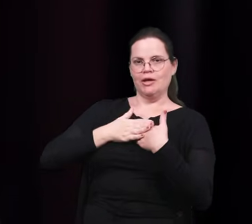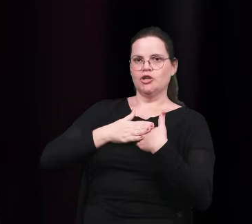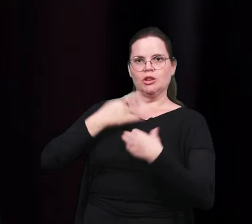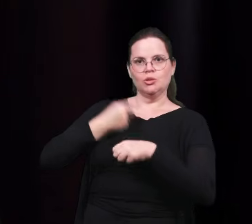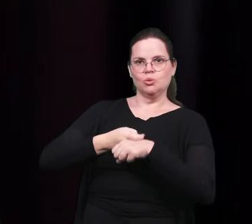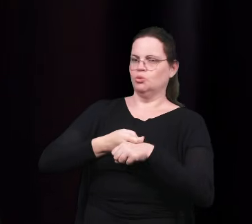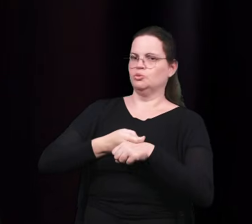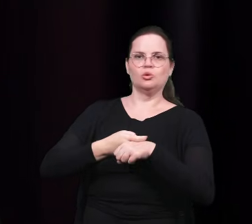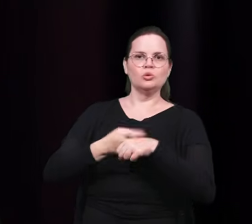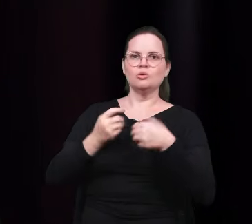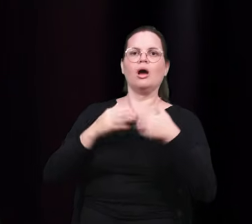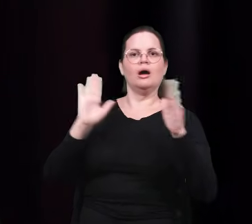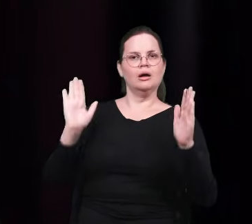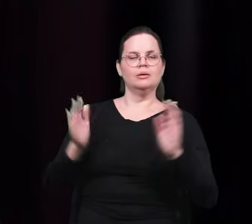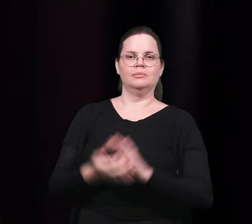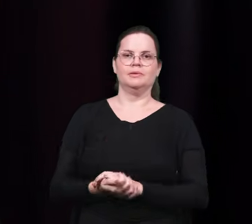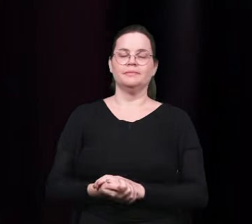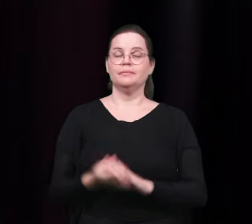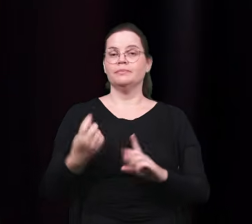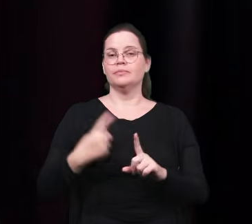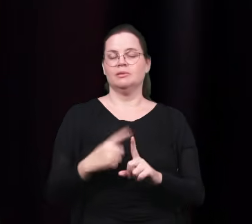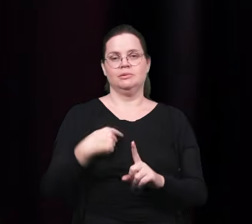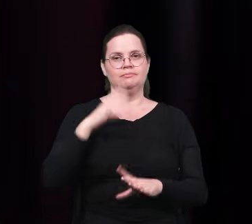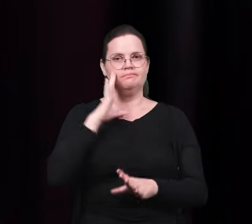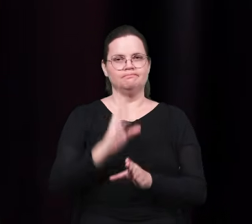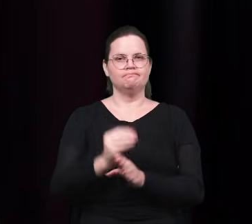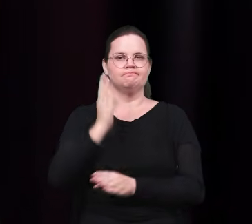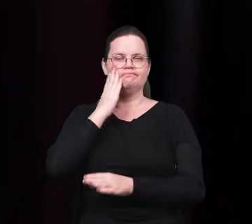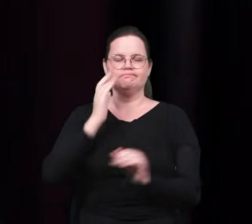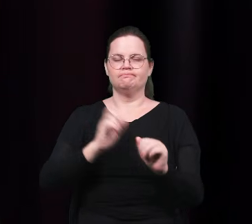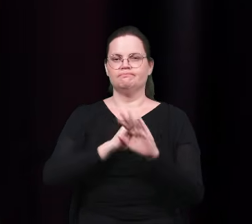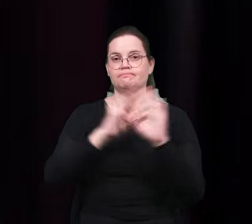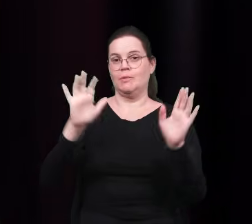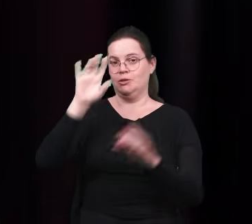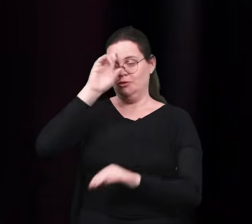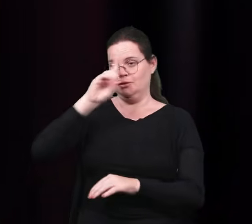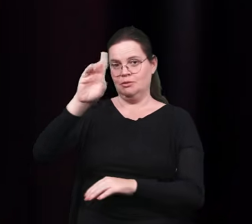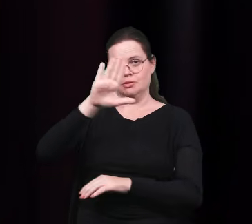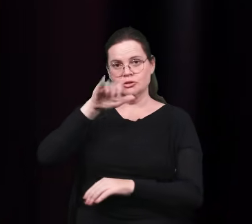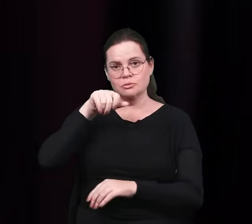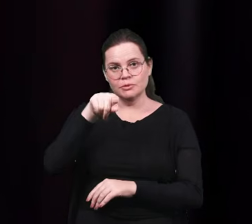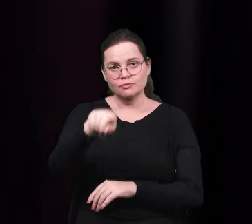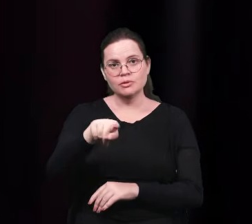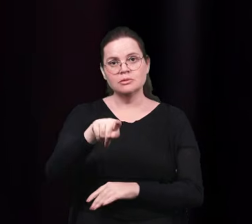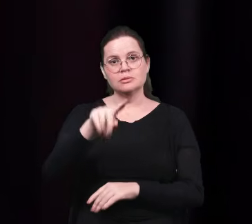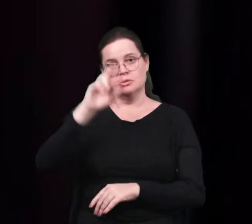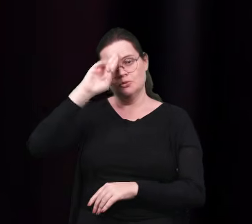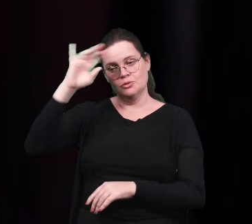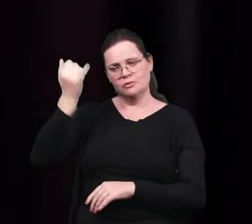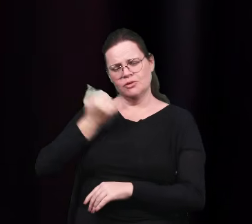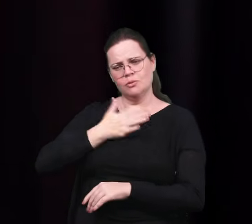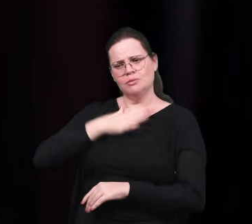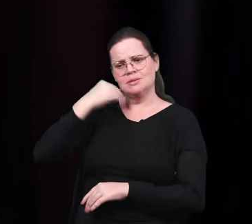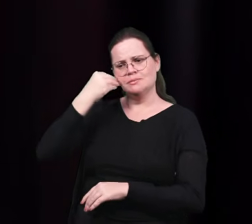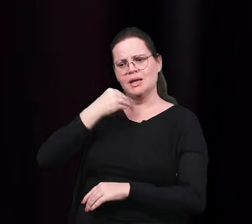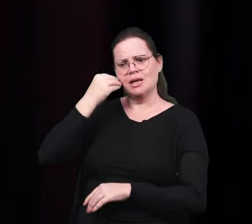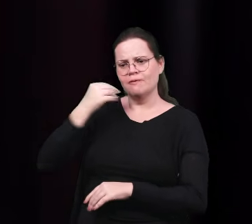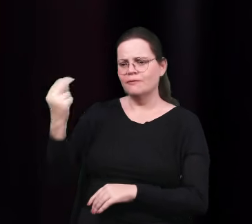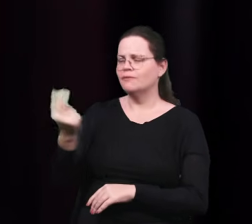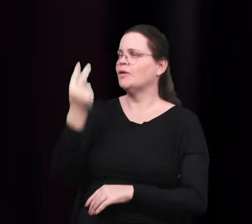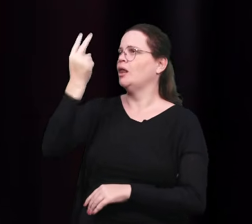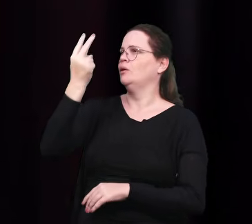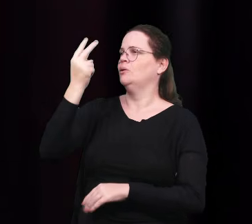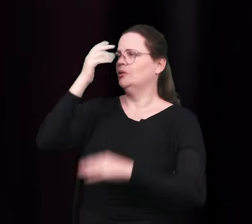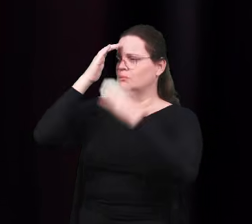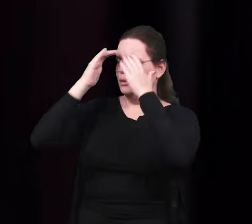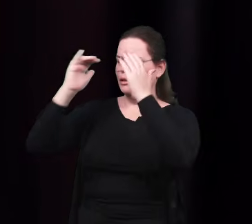Porque quando você entende que o Senhor está te chamando, você entende que o Senhor está te dando a experiência, valorize